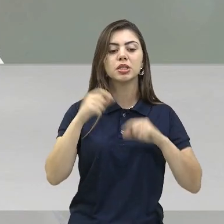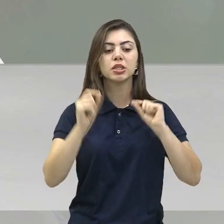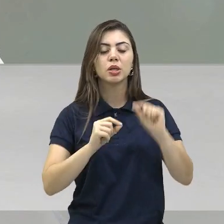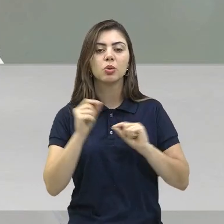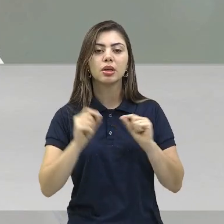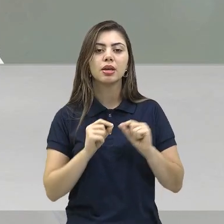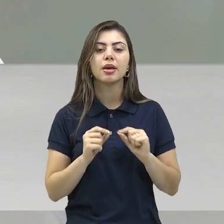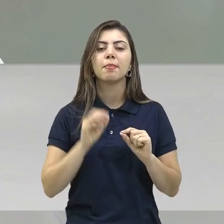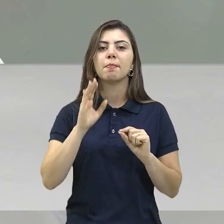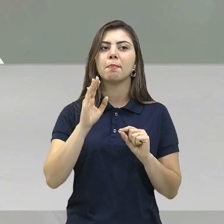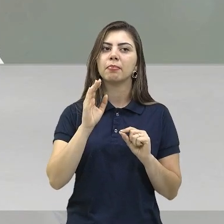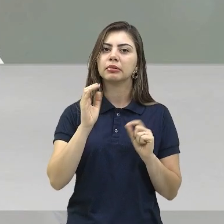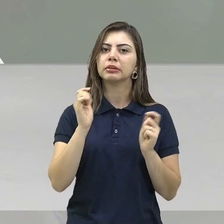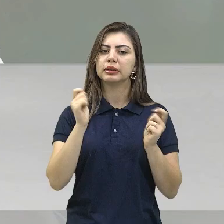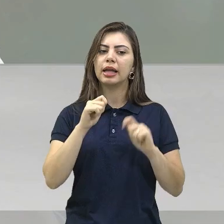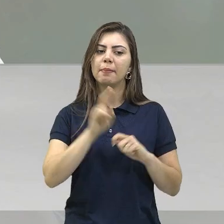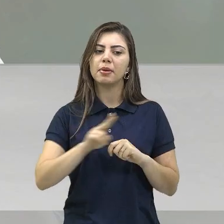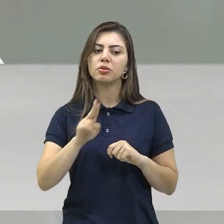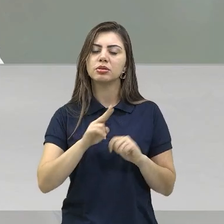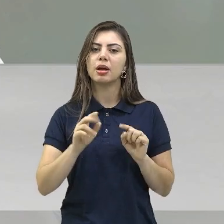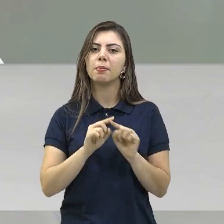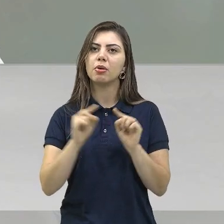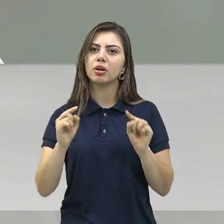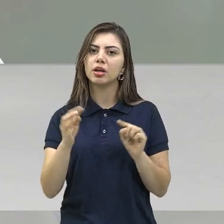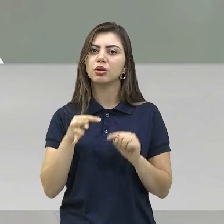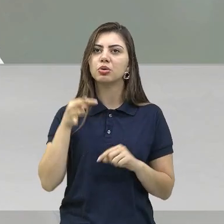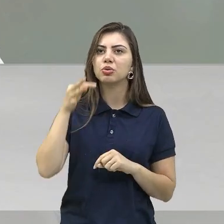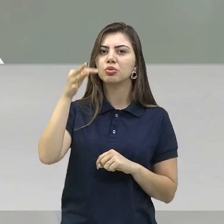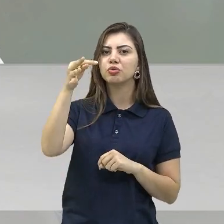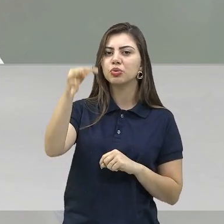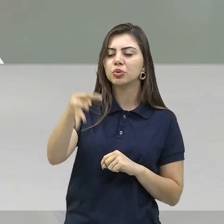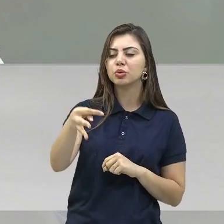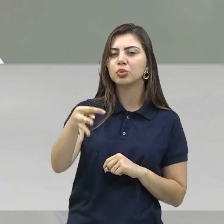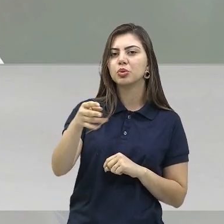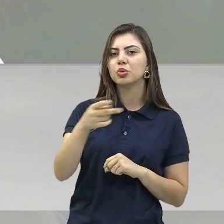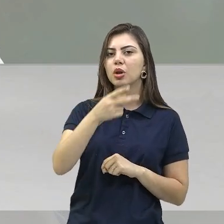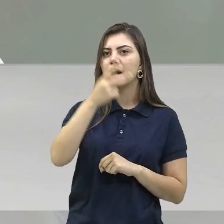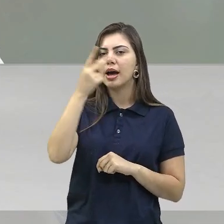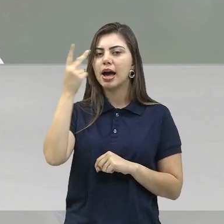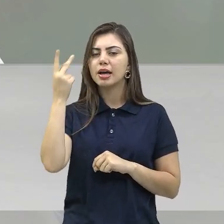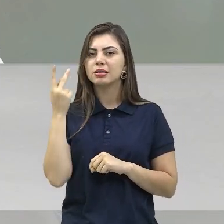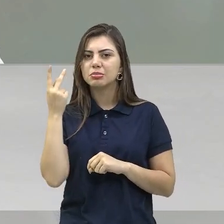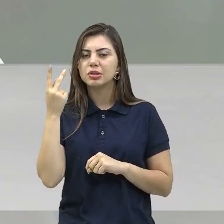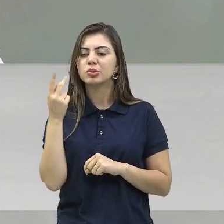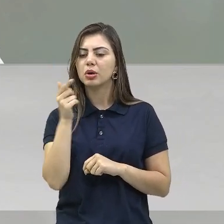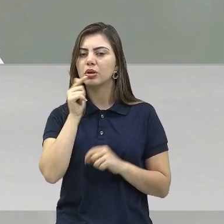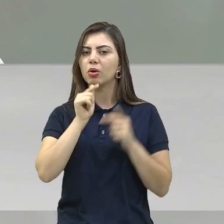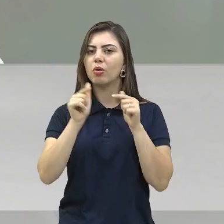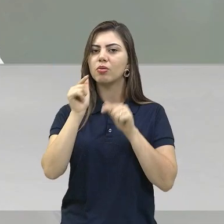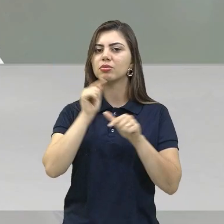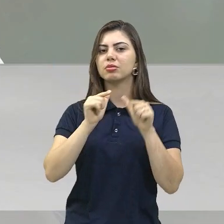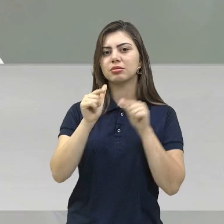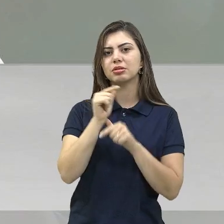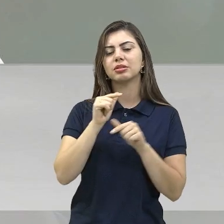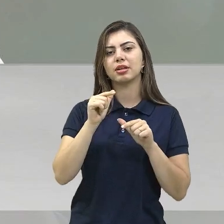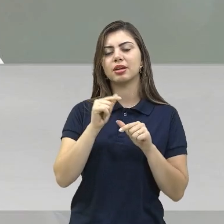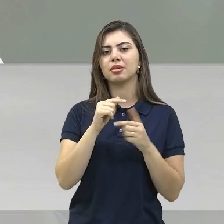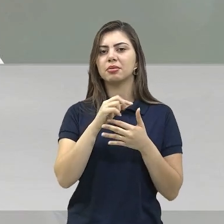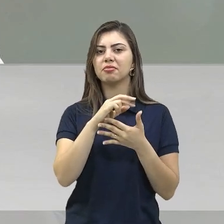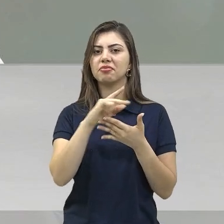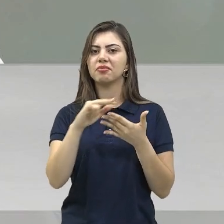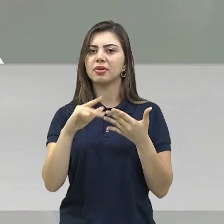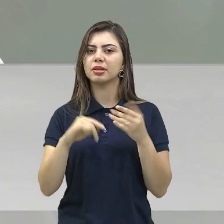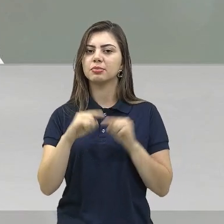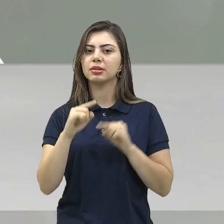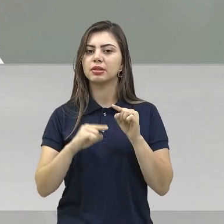sem comprometer a capacidade das futuras gerações de suprirem as suas próprias demandas. Ela envolve, então,